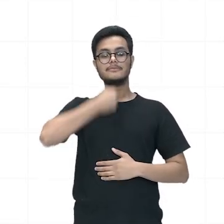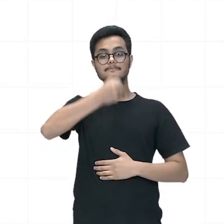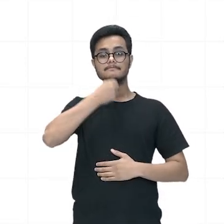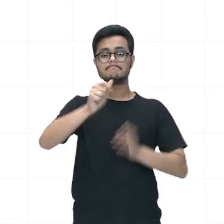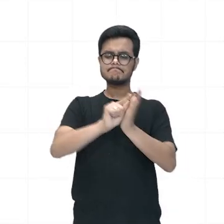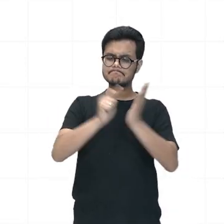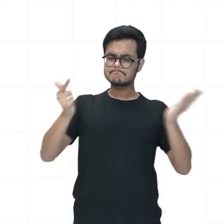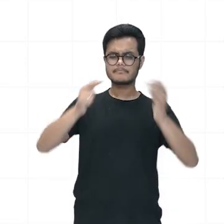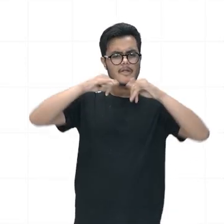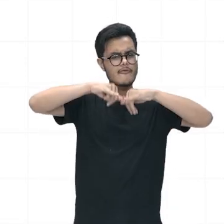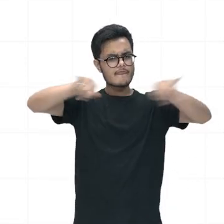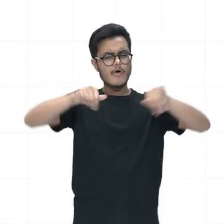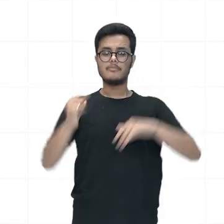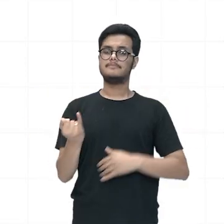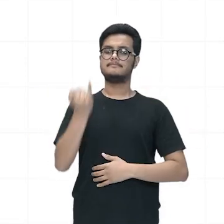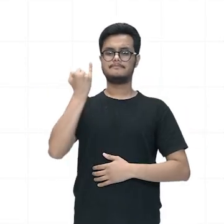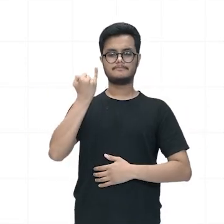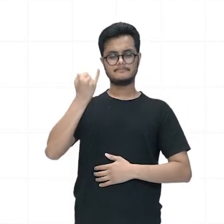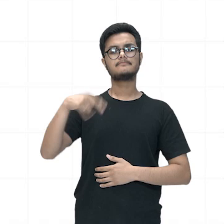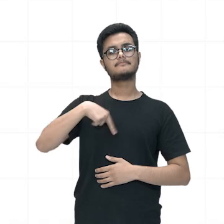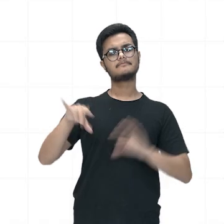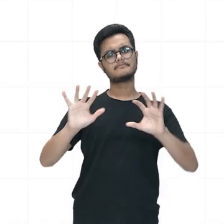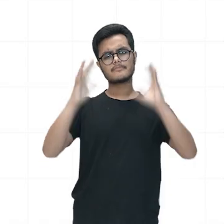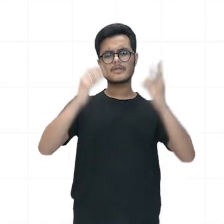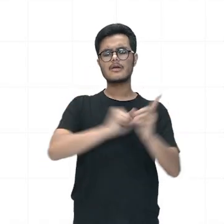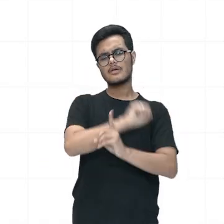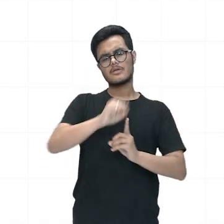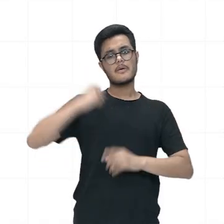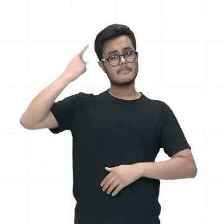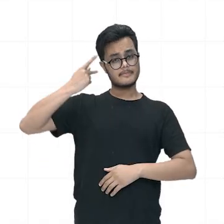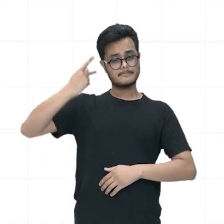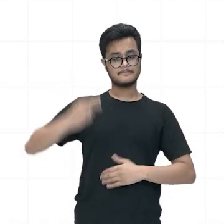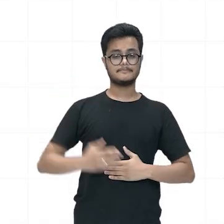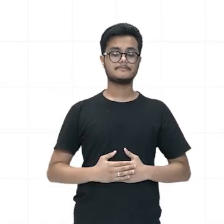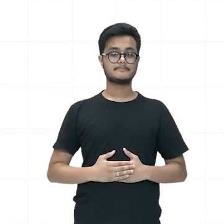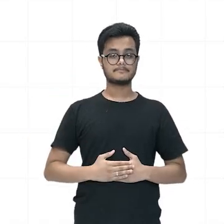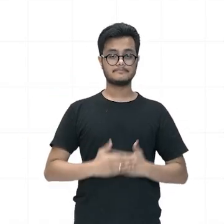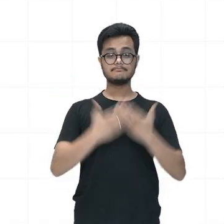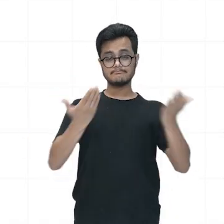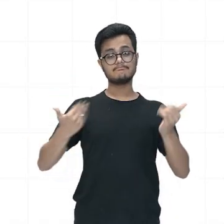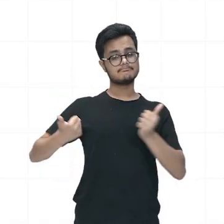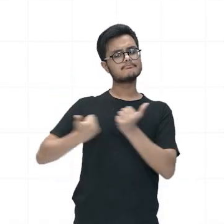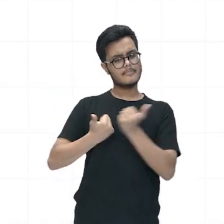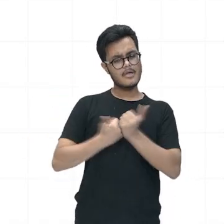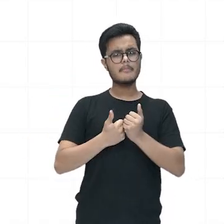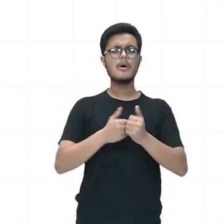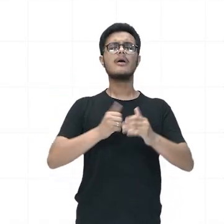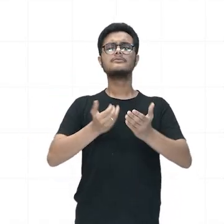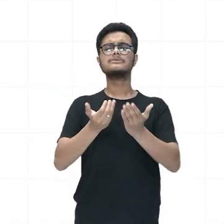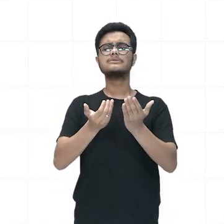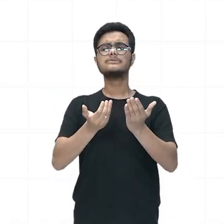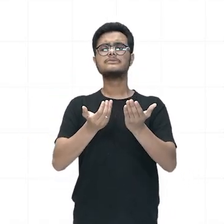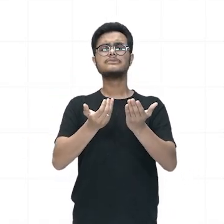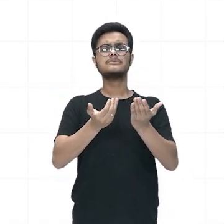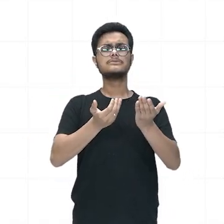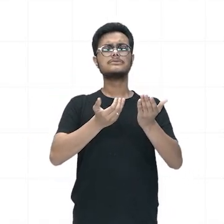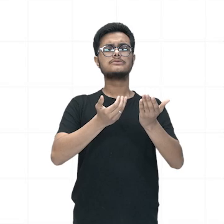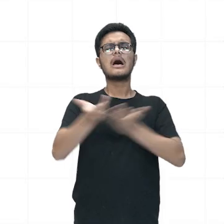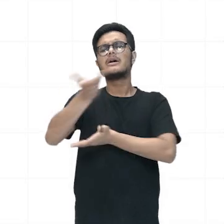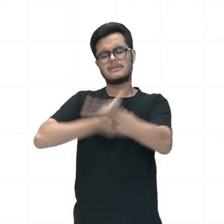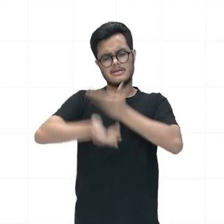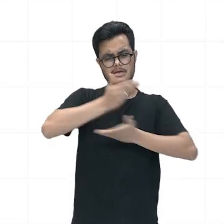escrita permite compartilhar informações importantes sobre os eventos sociais e políticos. Essa contribuição para a comunicação